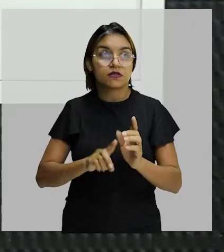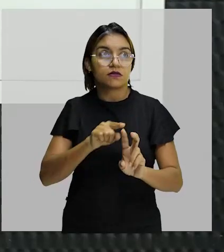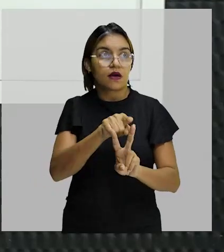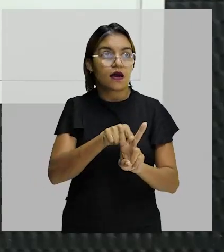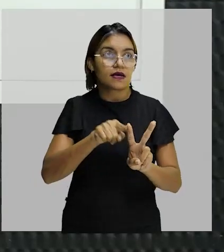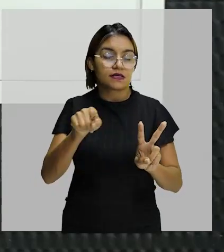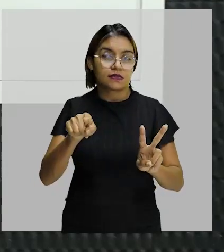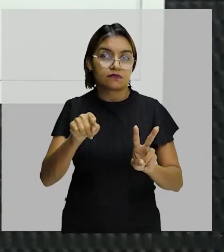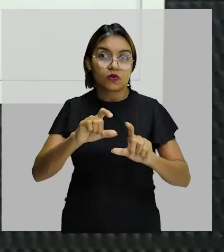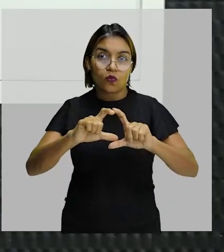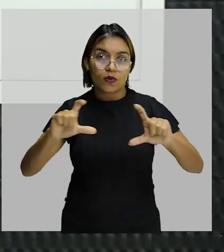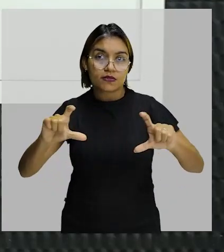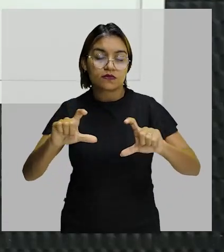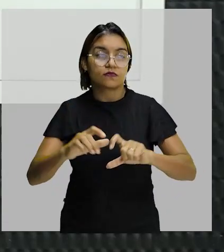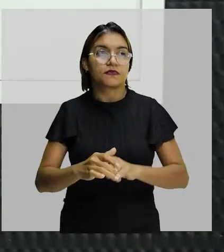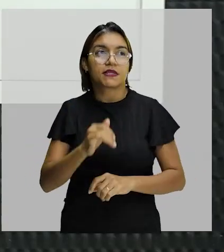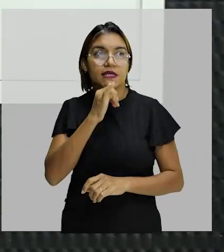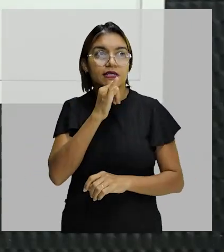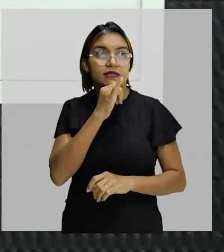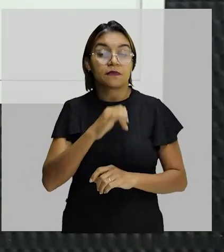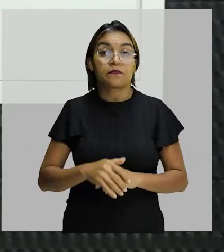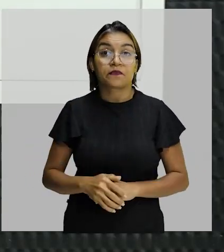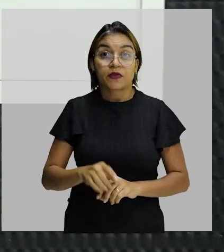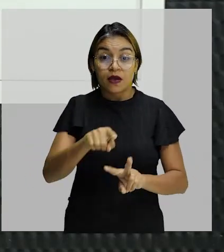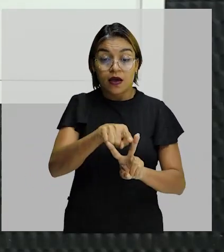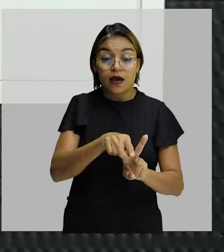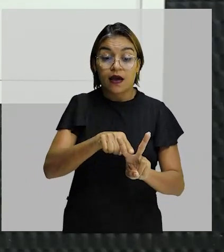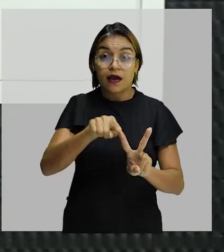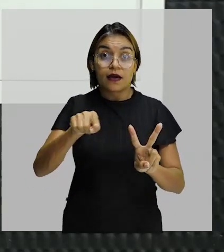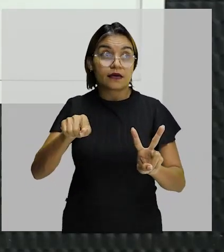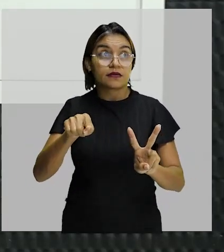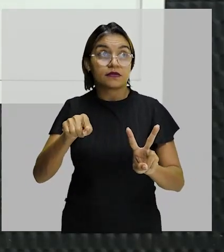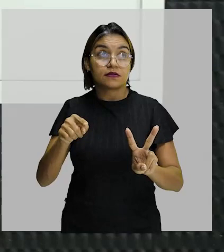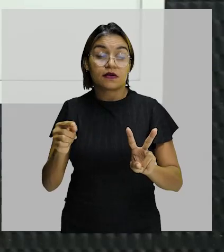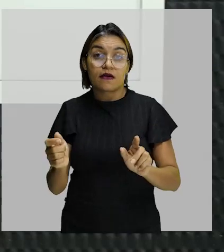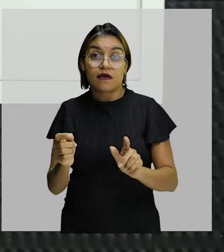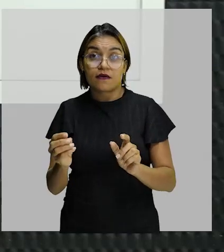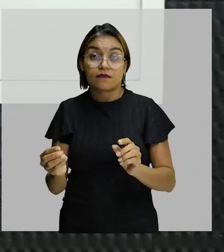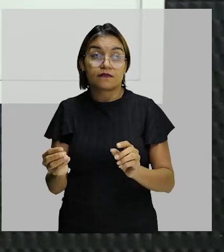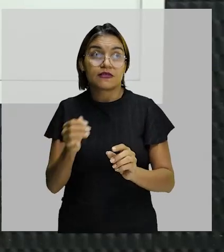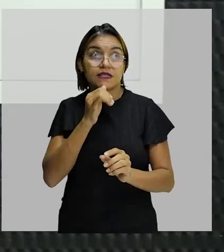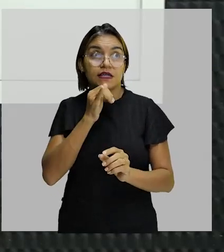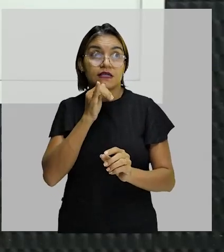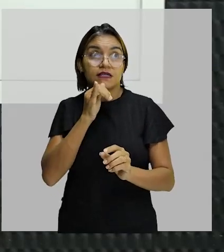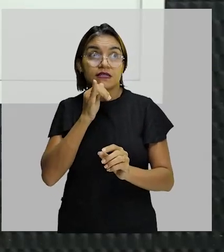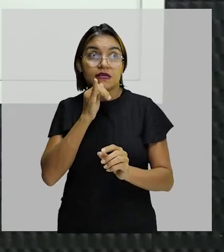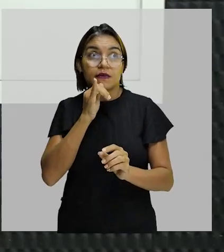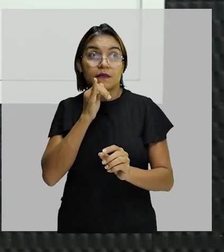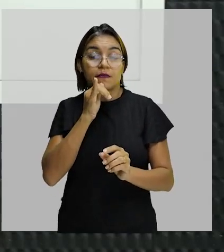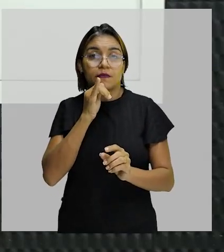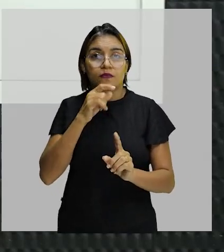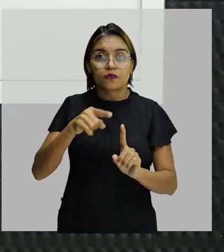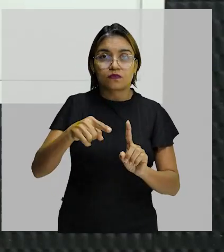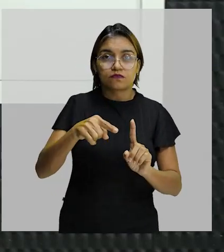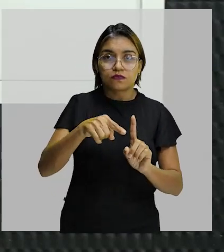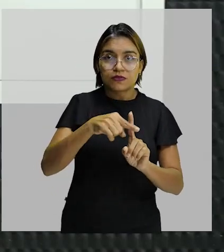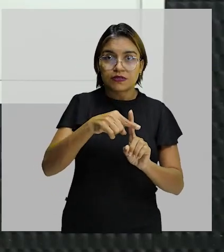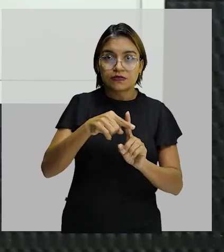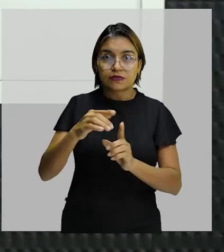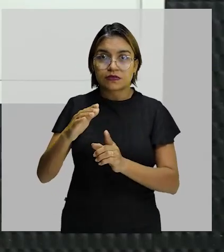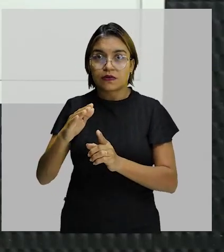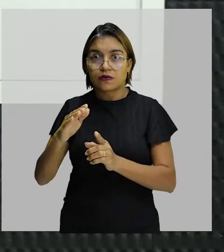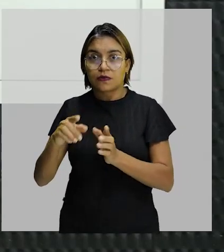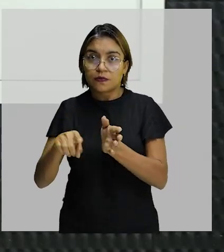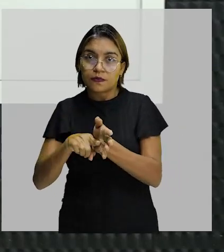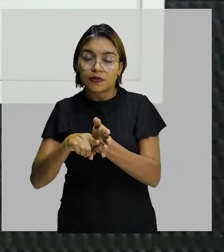2, né, já que a raiz vem para cá com o sinal trocado, 2 é uma raiz dupla. É